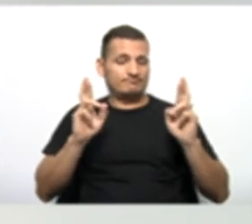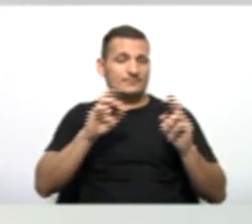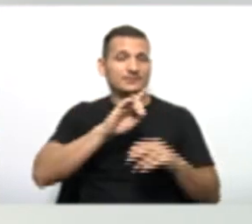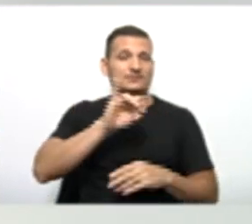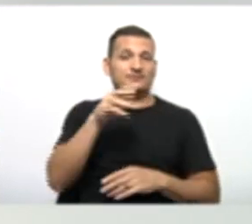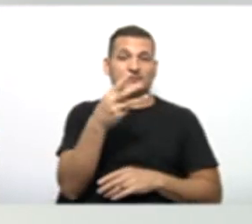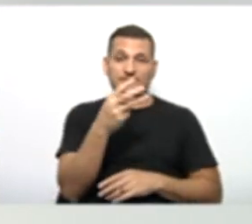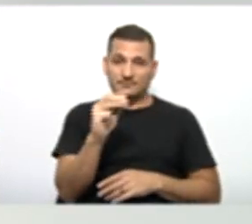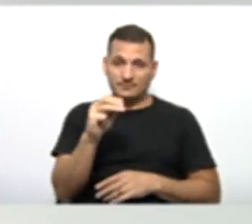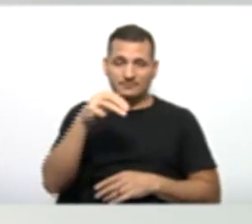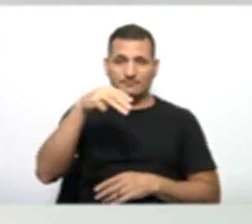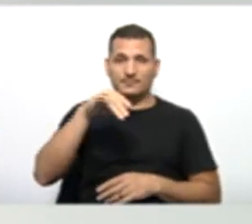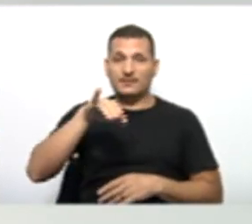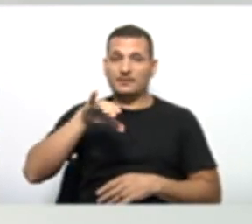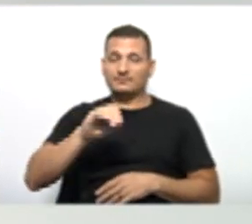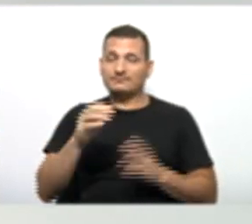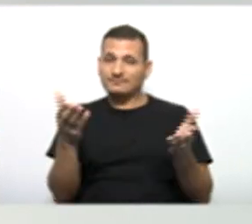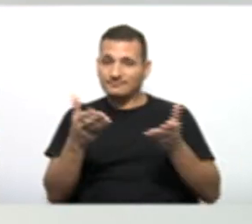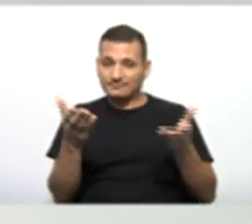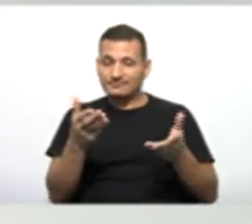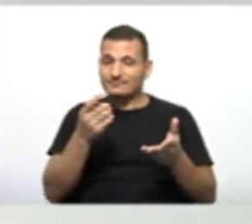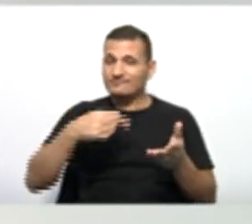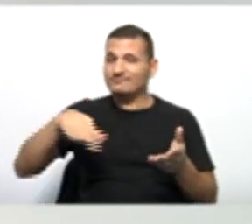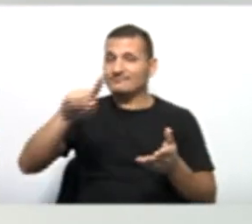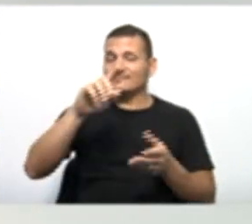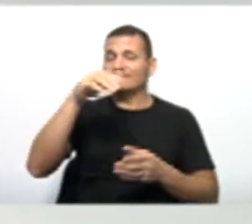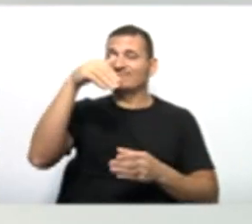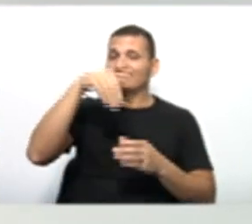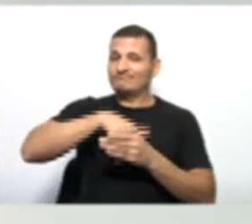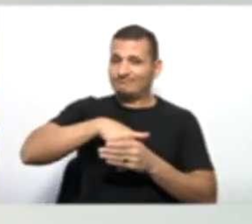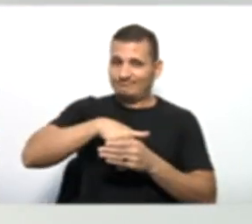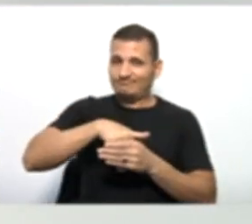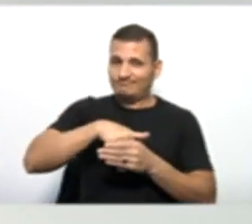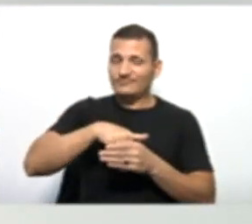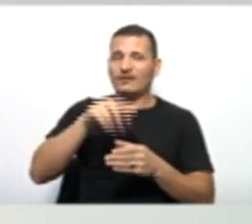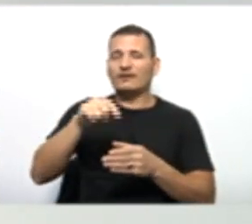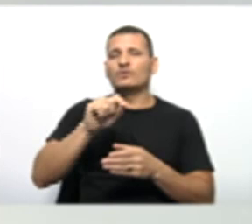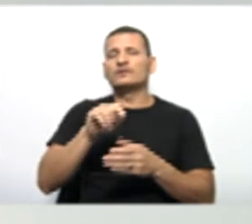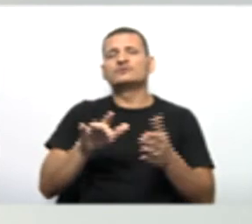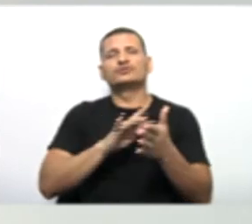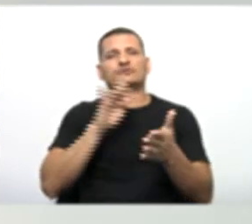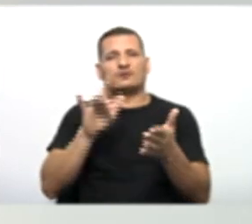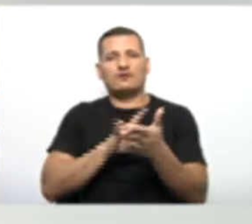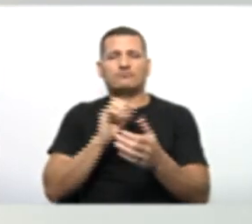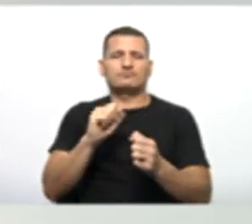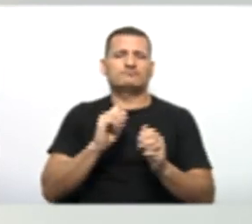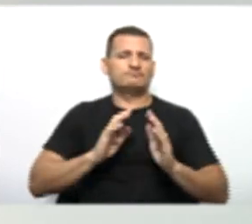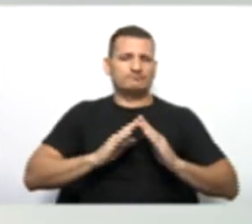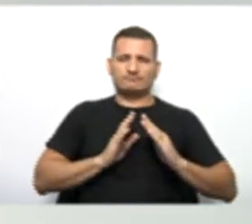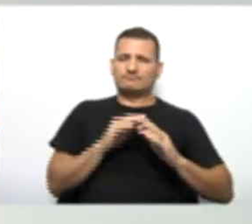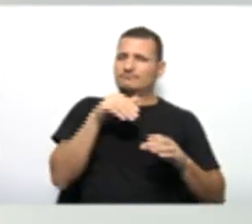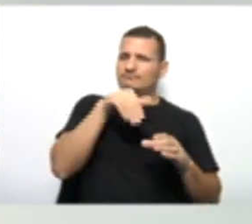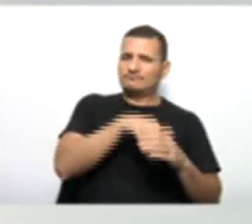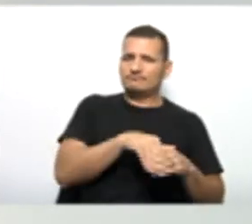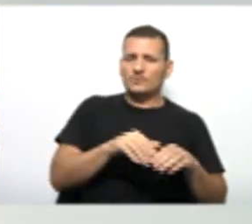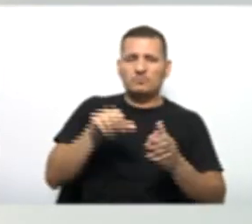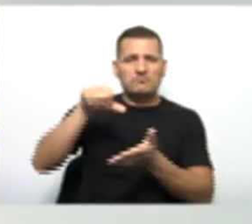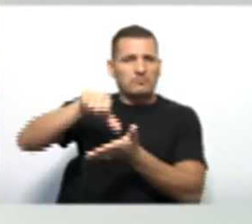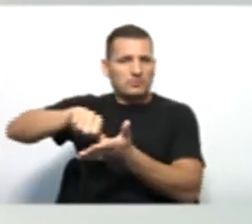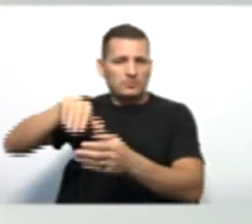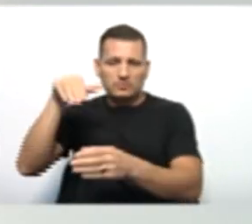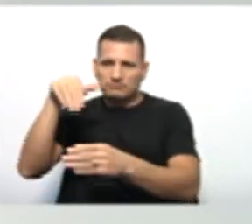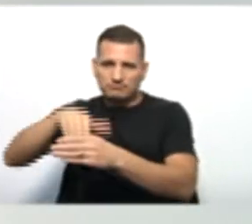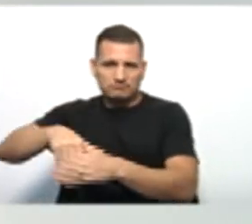de maio, agora, vocês votem. Vai ser um processo digital, você pode votar em casa, pode votar no polo, em